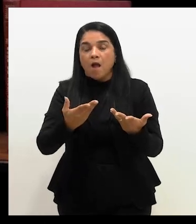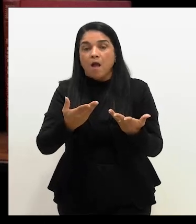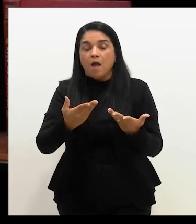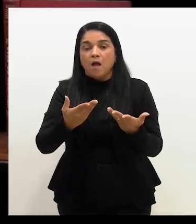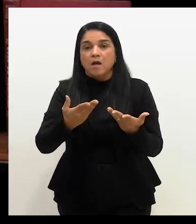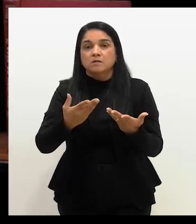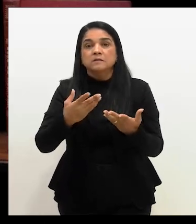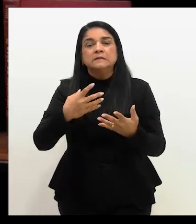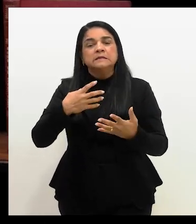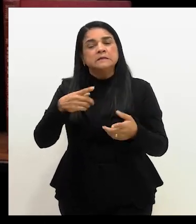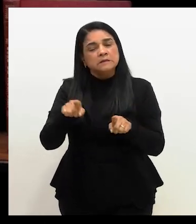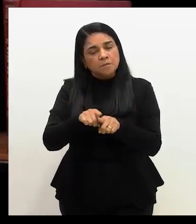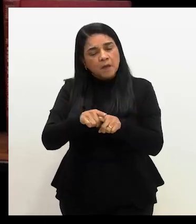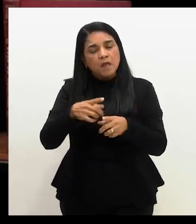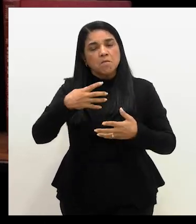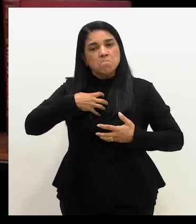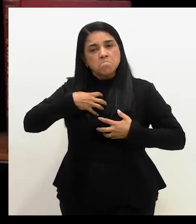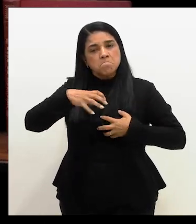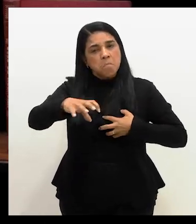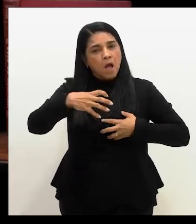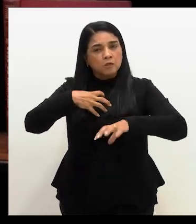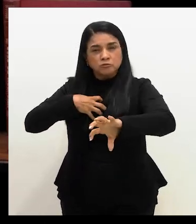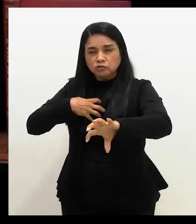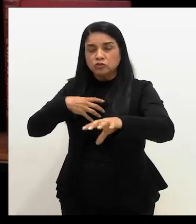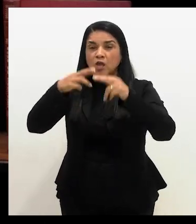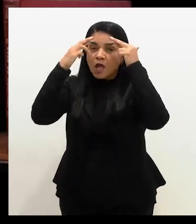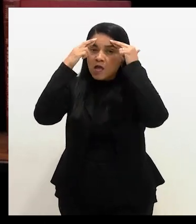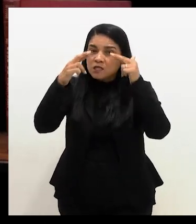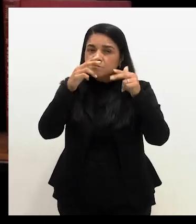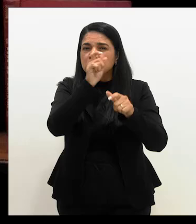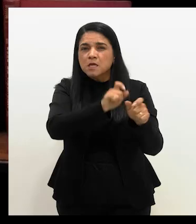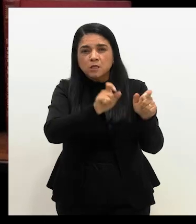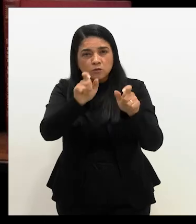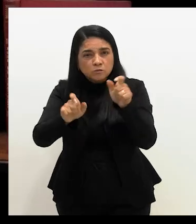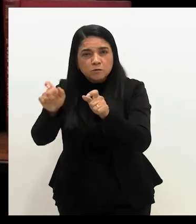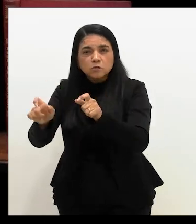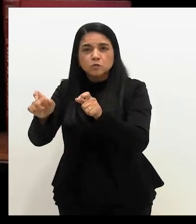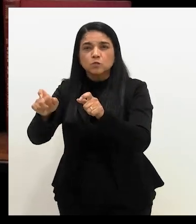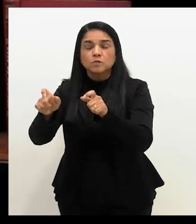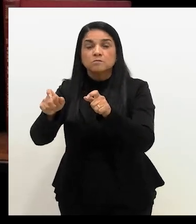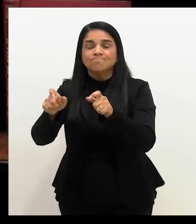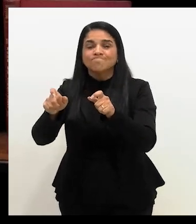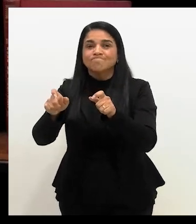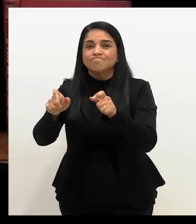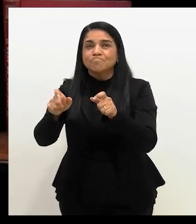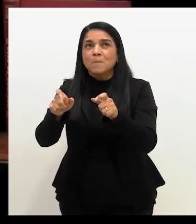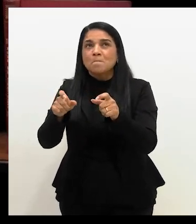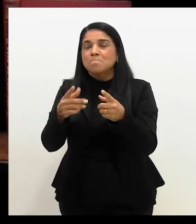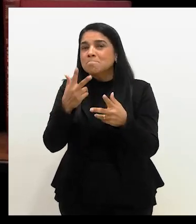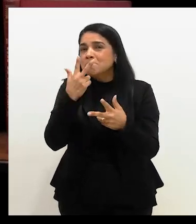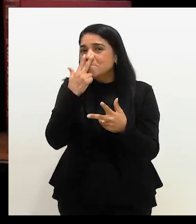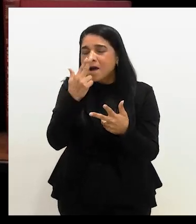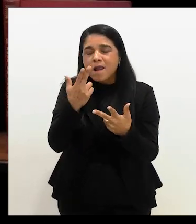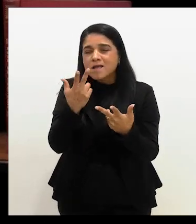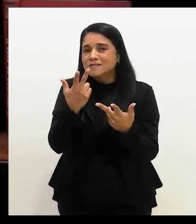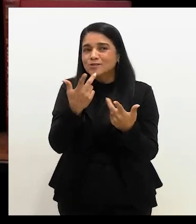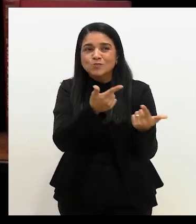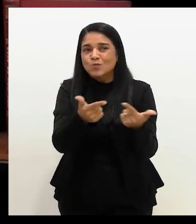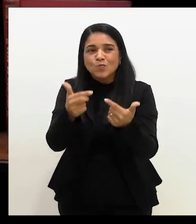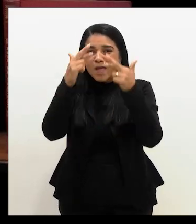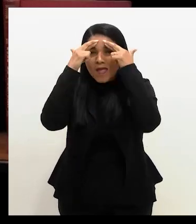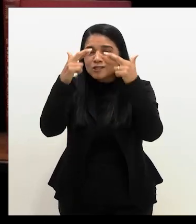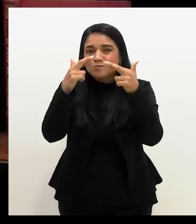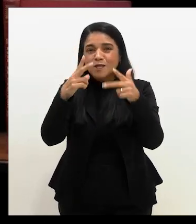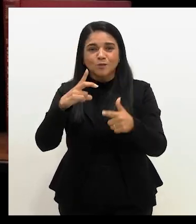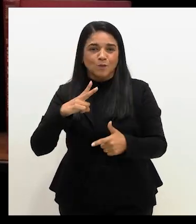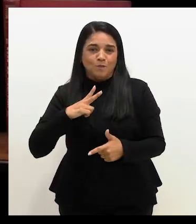acho que também a questão de empatia, né, respeito com o outro, as pessoas estão tendo a não respeitar